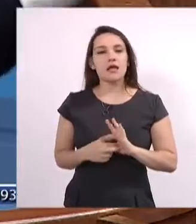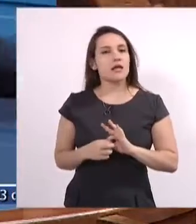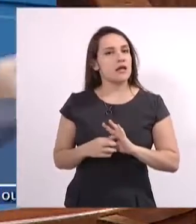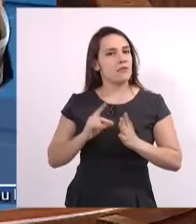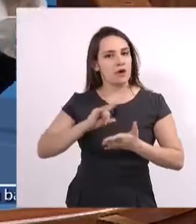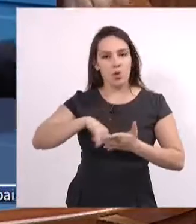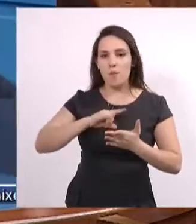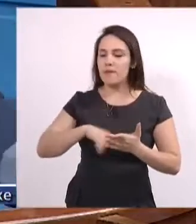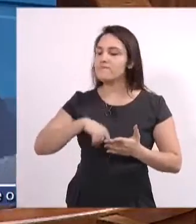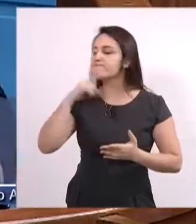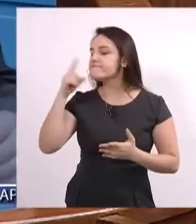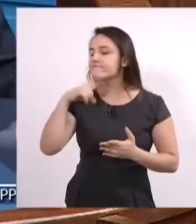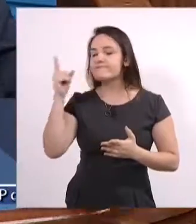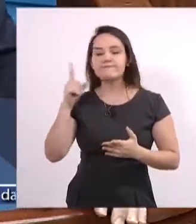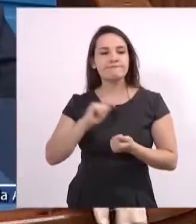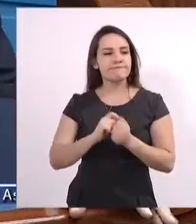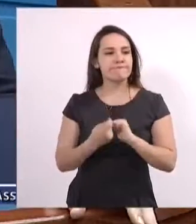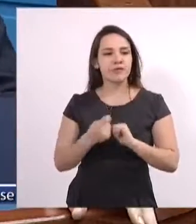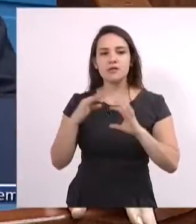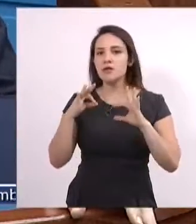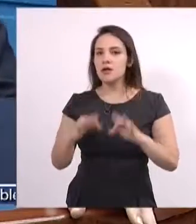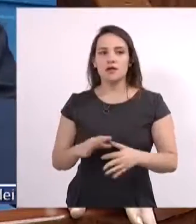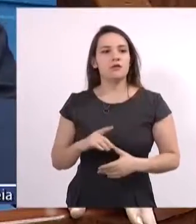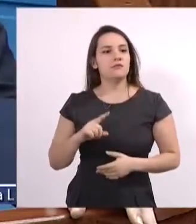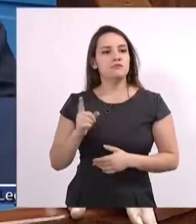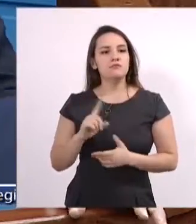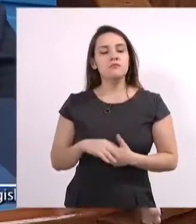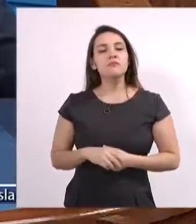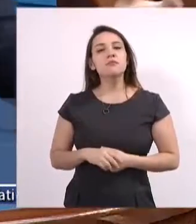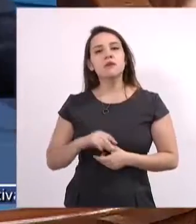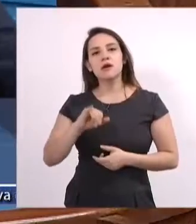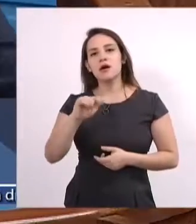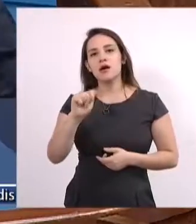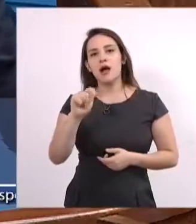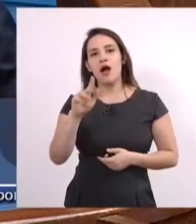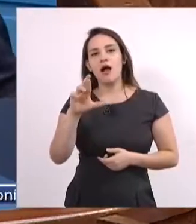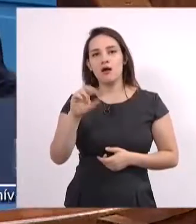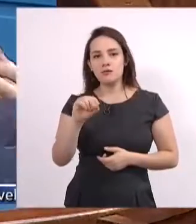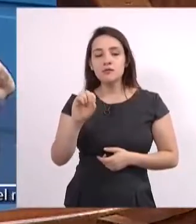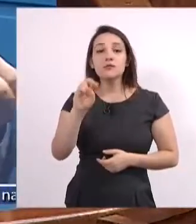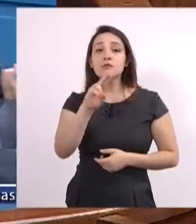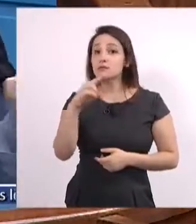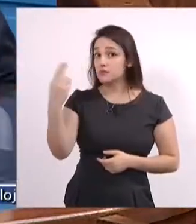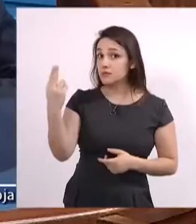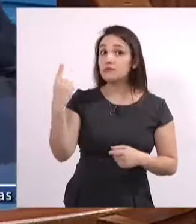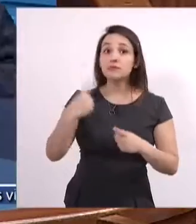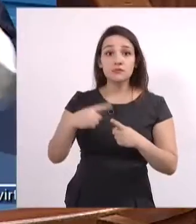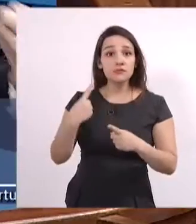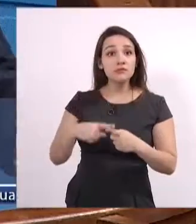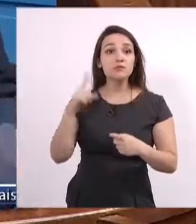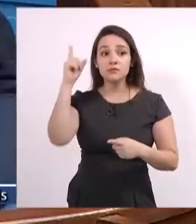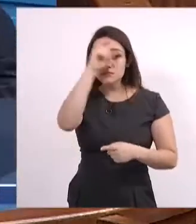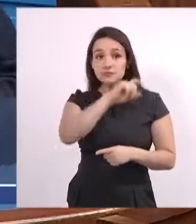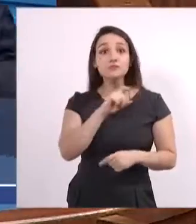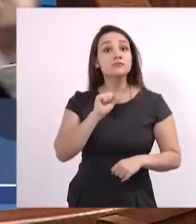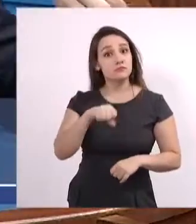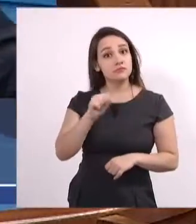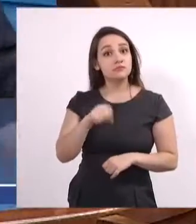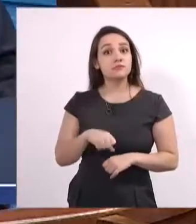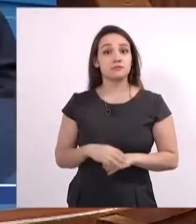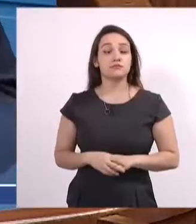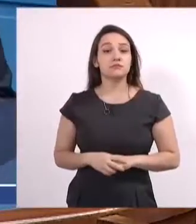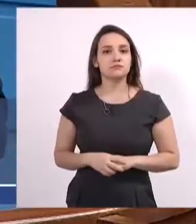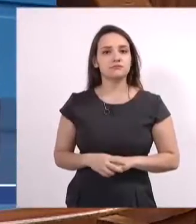necessária e as exigências do IAGRO, ou pela dificuldade